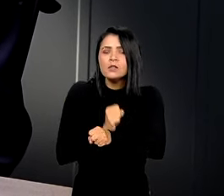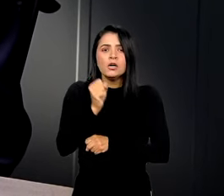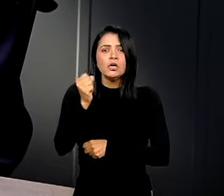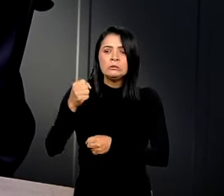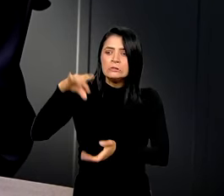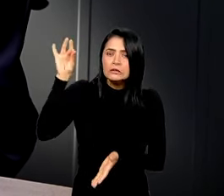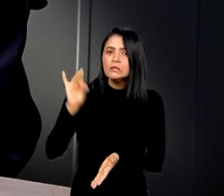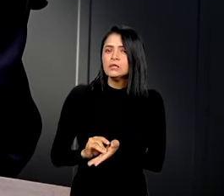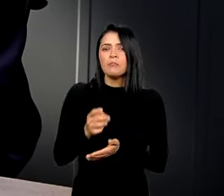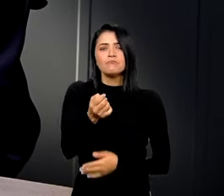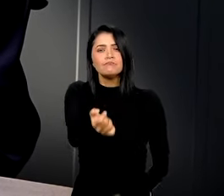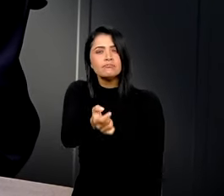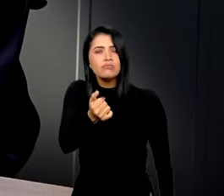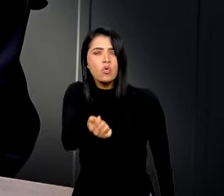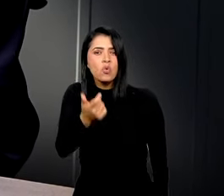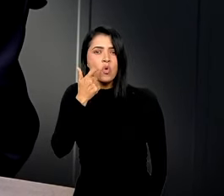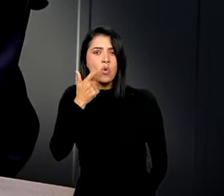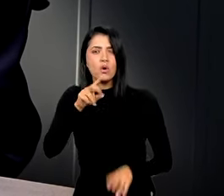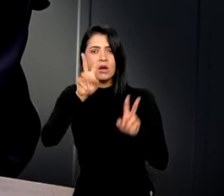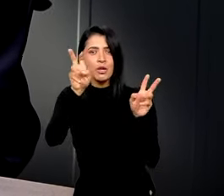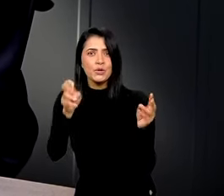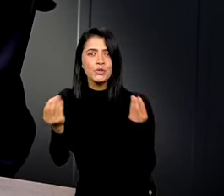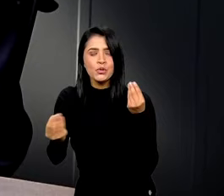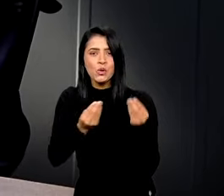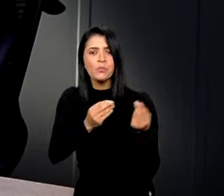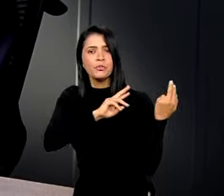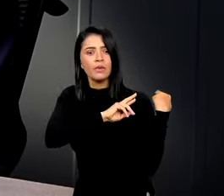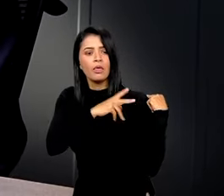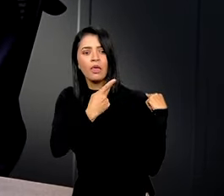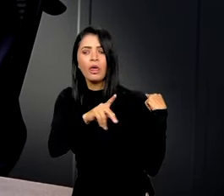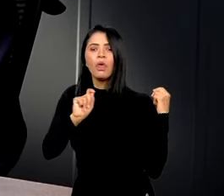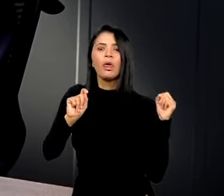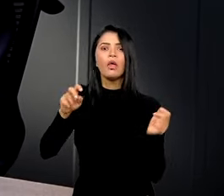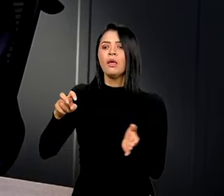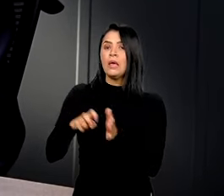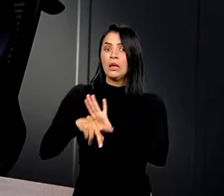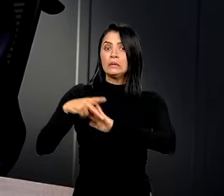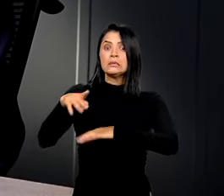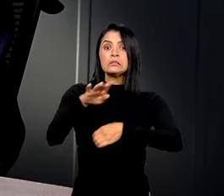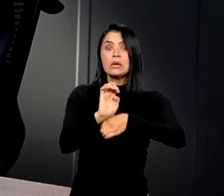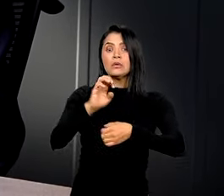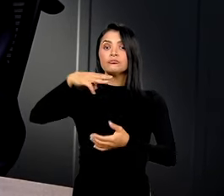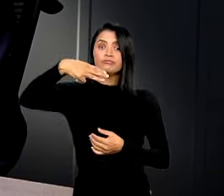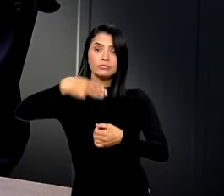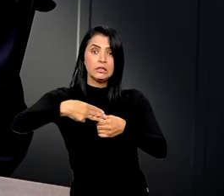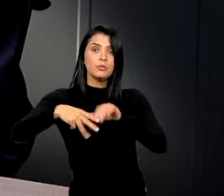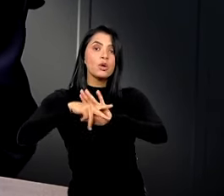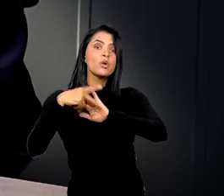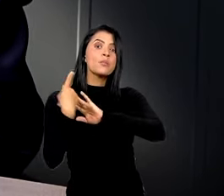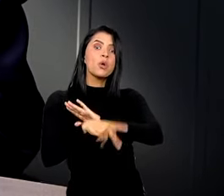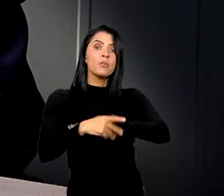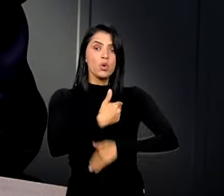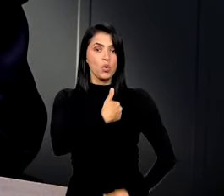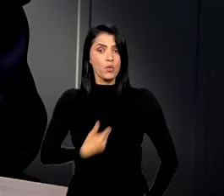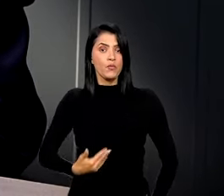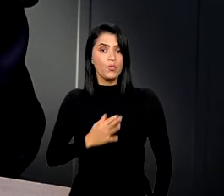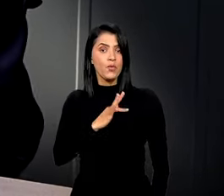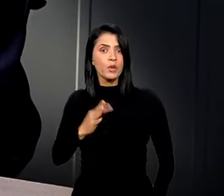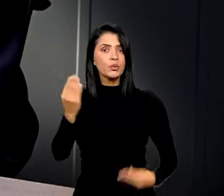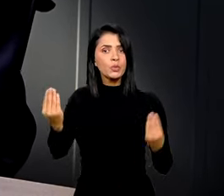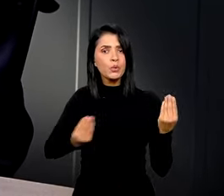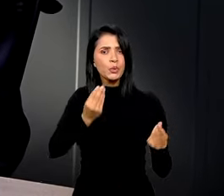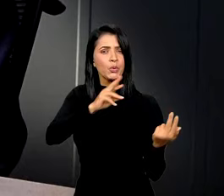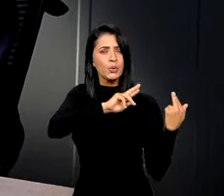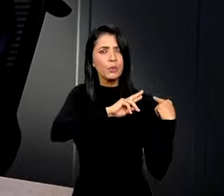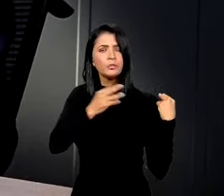ponto de vista de responsabilização de estados, municípios e do próprio governo federal. Havia uma